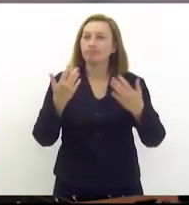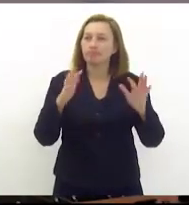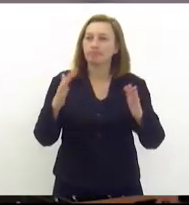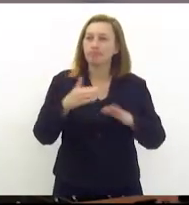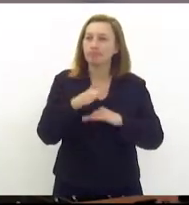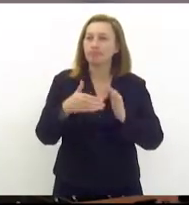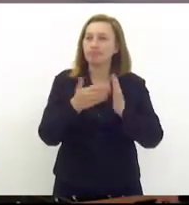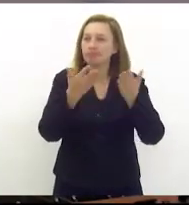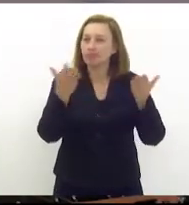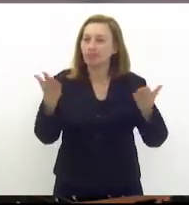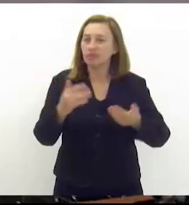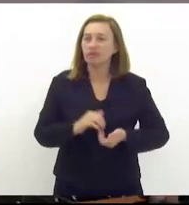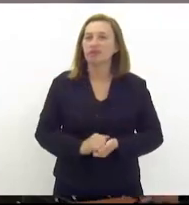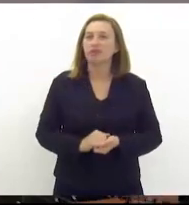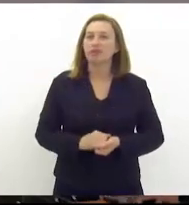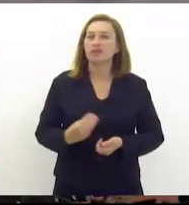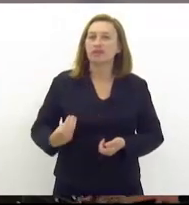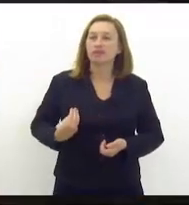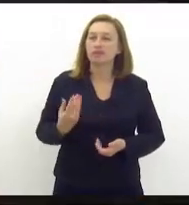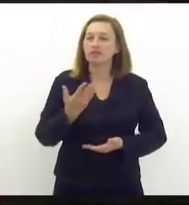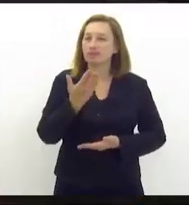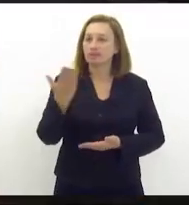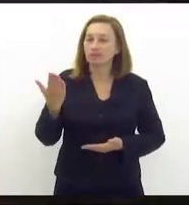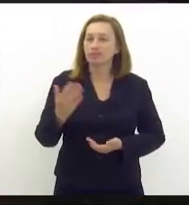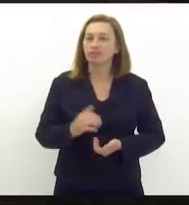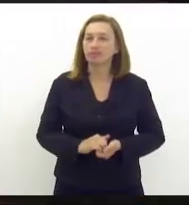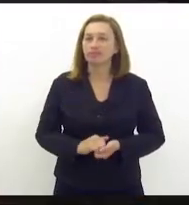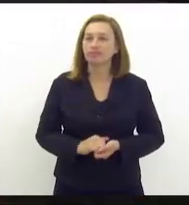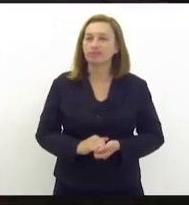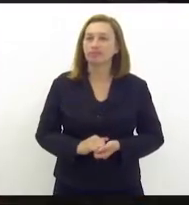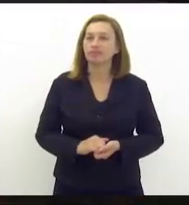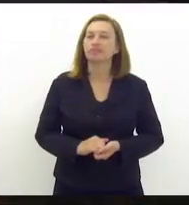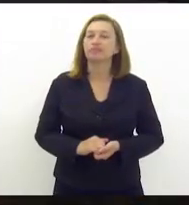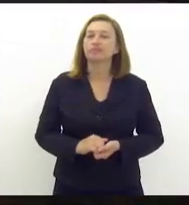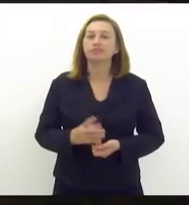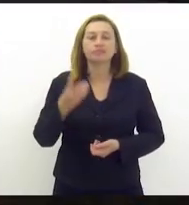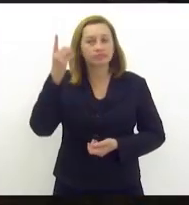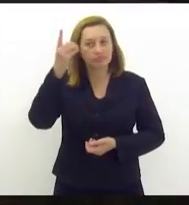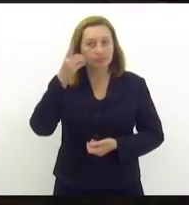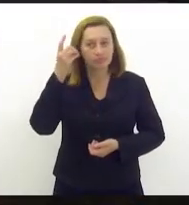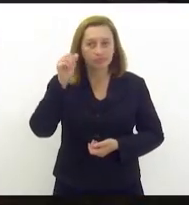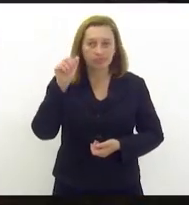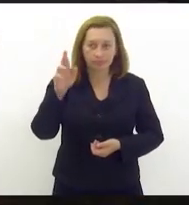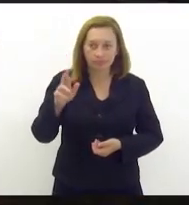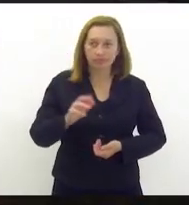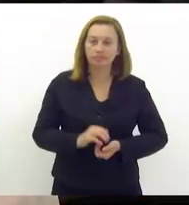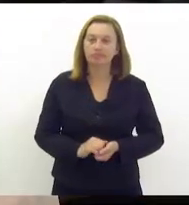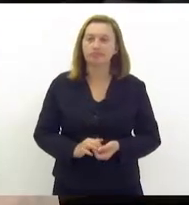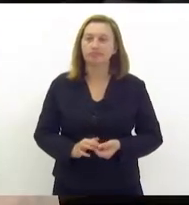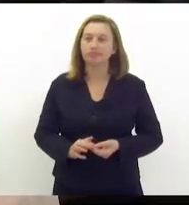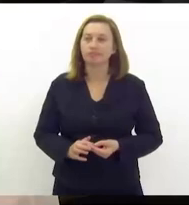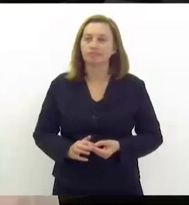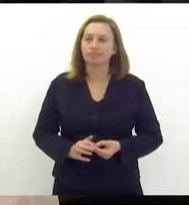a todos vocês aí pela presença prestigiar nosso nome Deputado José Reis